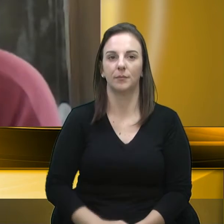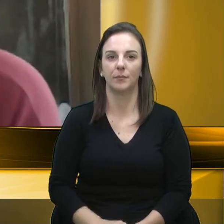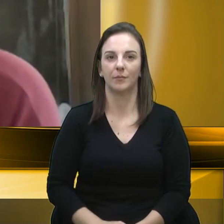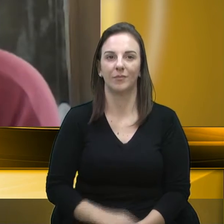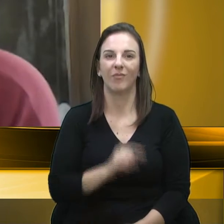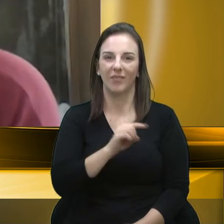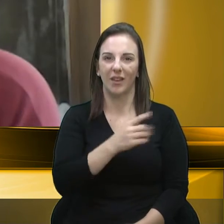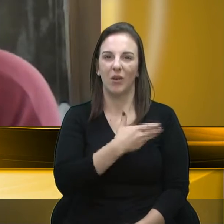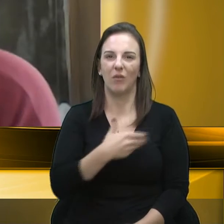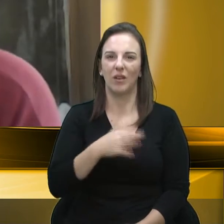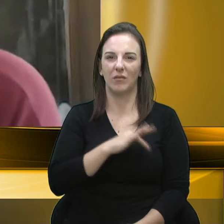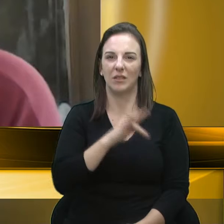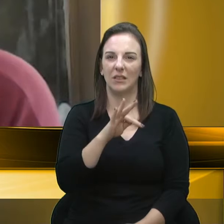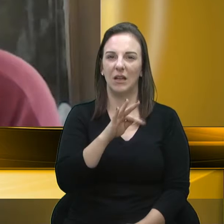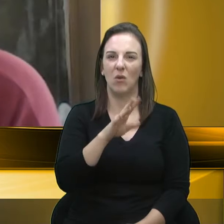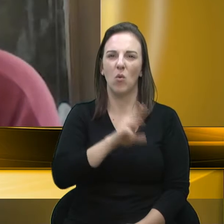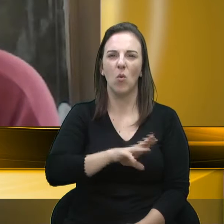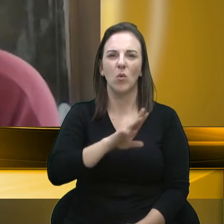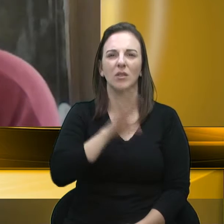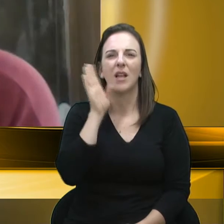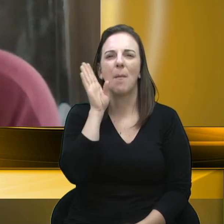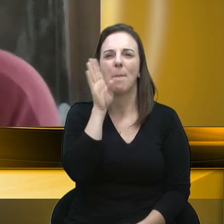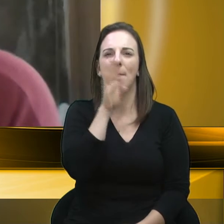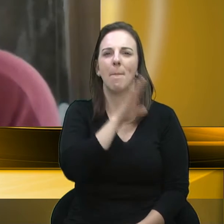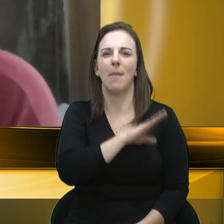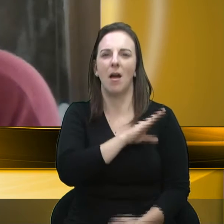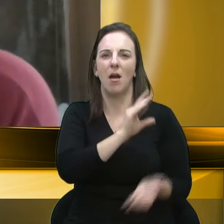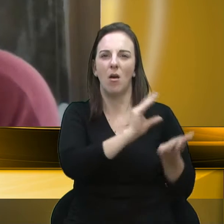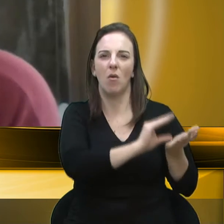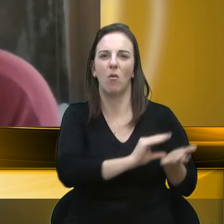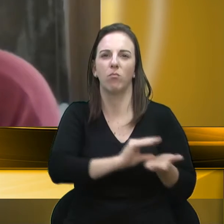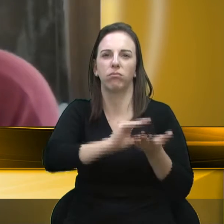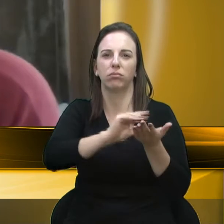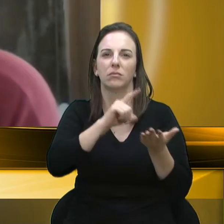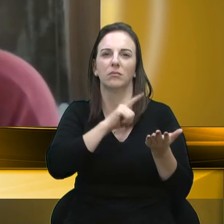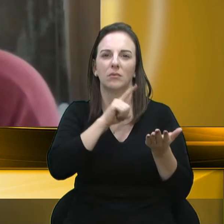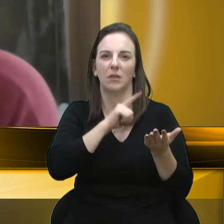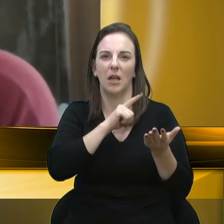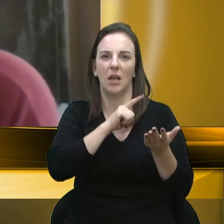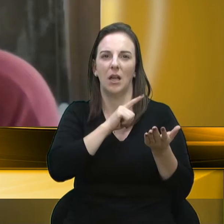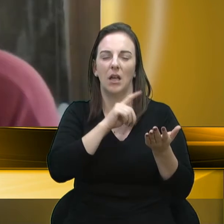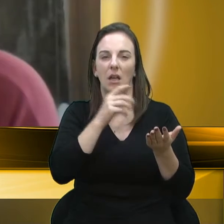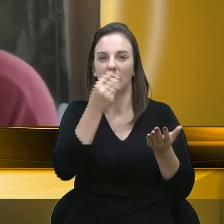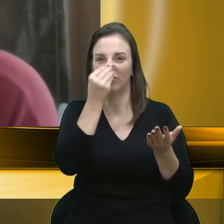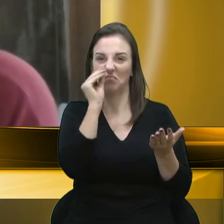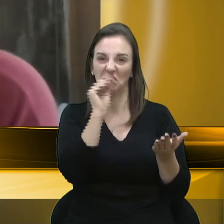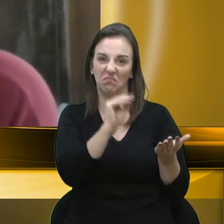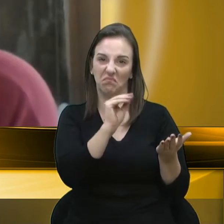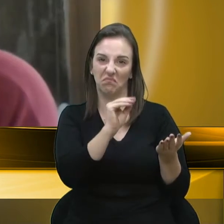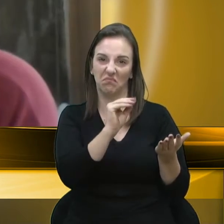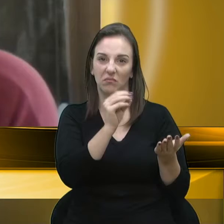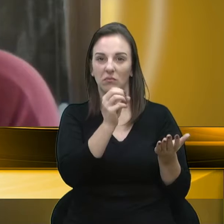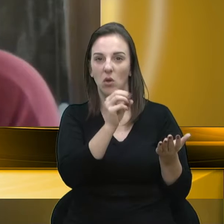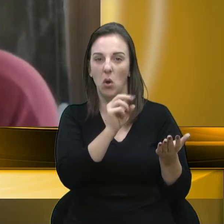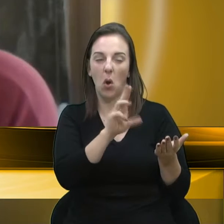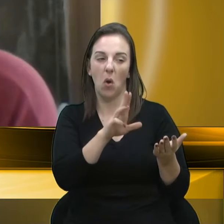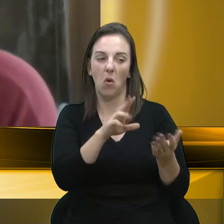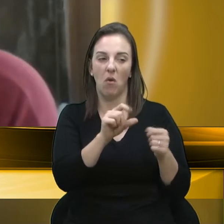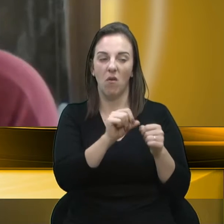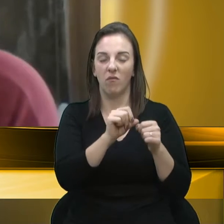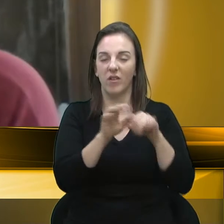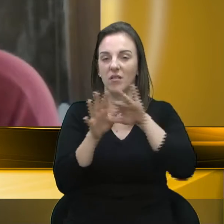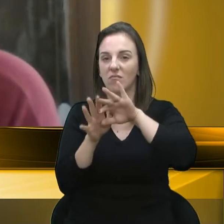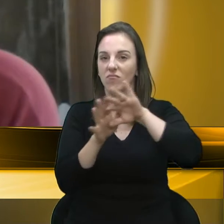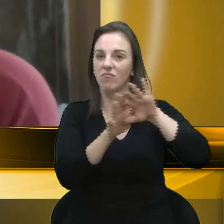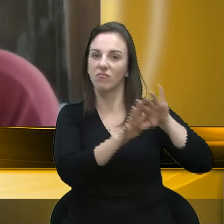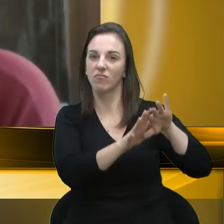mal os recursos de que dispõe, inclusive por ignorar ou negligenciar a evidência científica no desenho